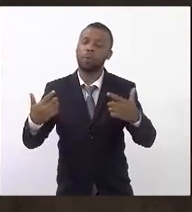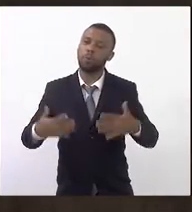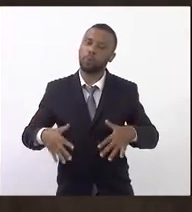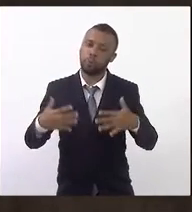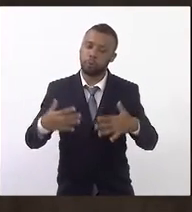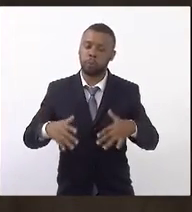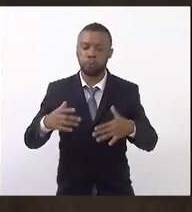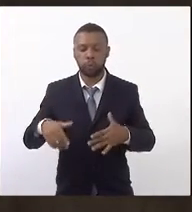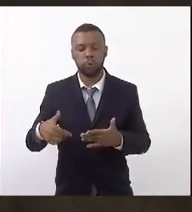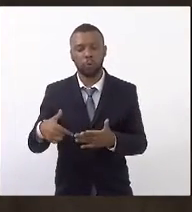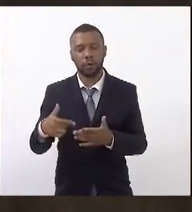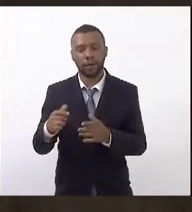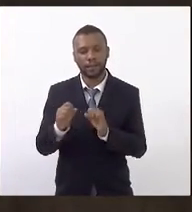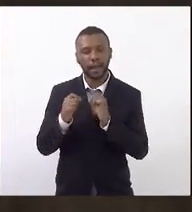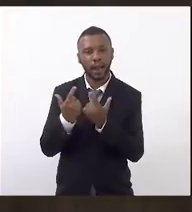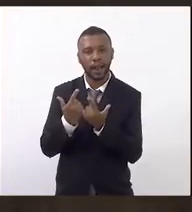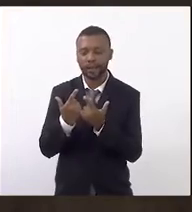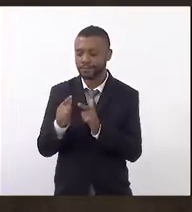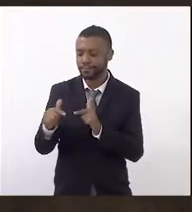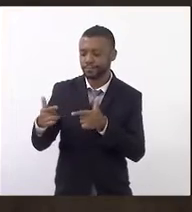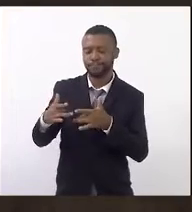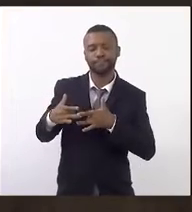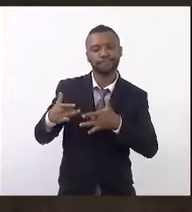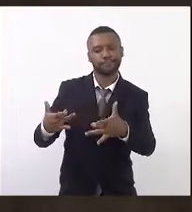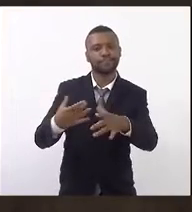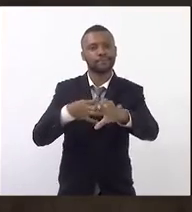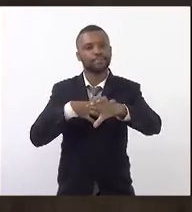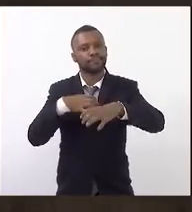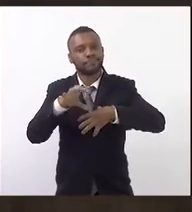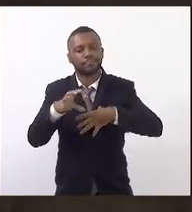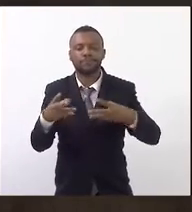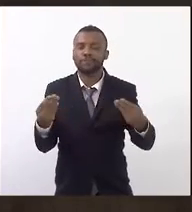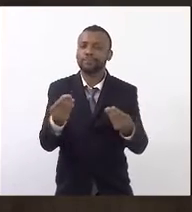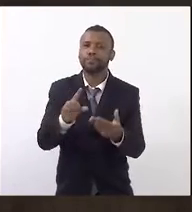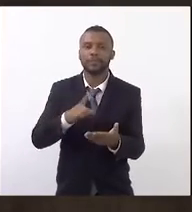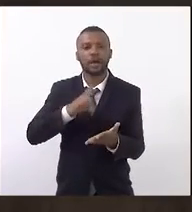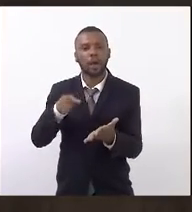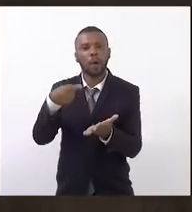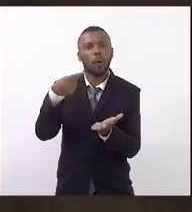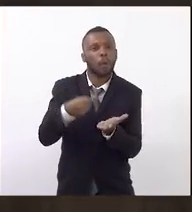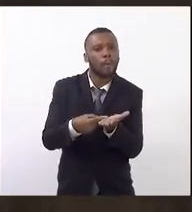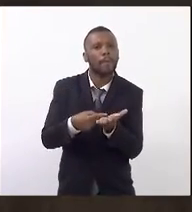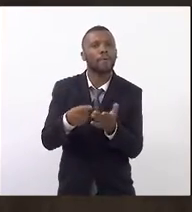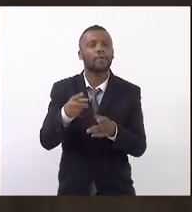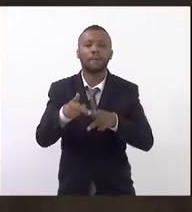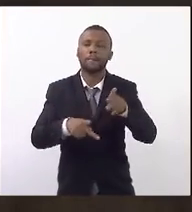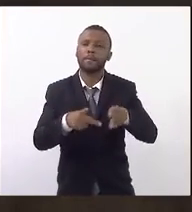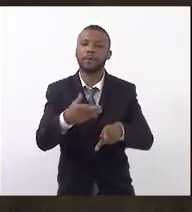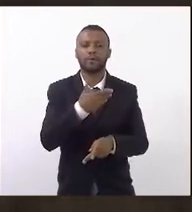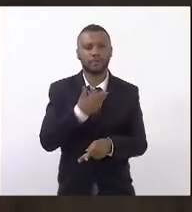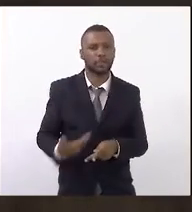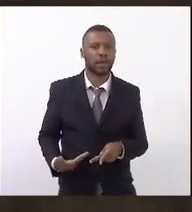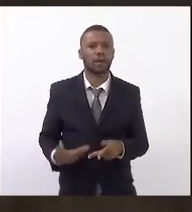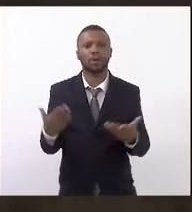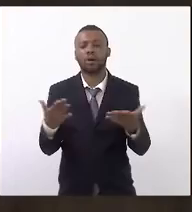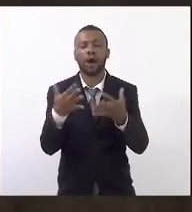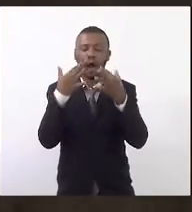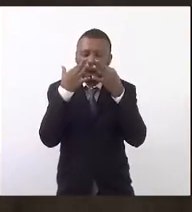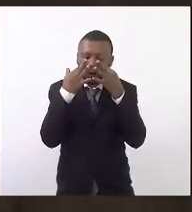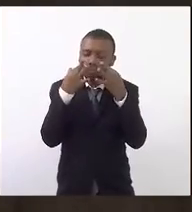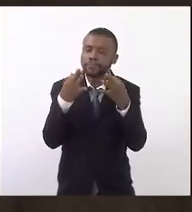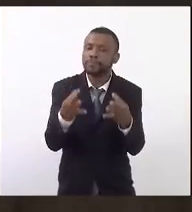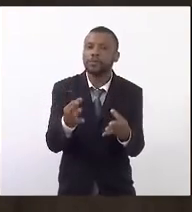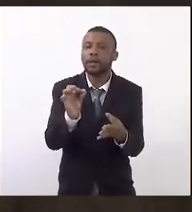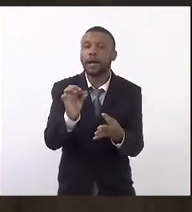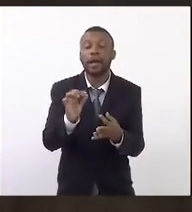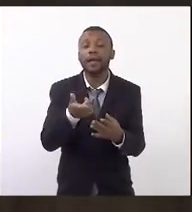da Assembleia Legislativa, que demonstra sensibilidade e compromisso com o povo do Estado. Agora, o que eu quero ressaltar é que esses